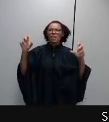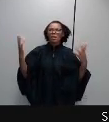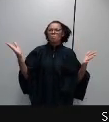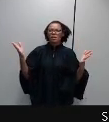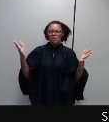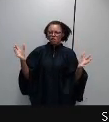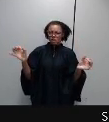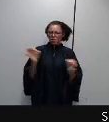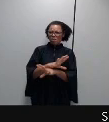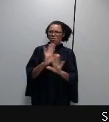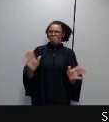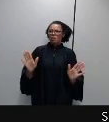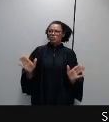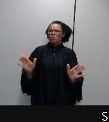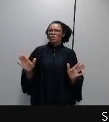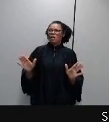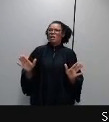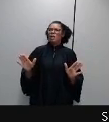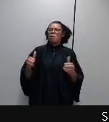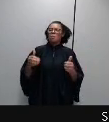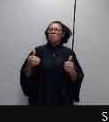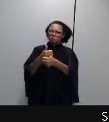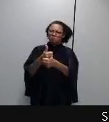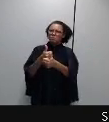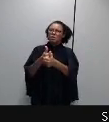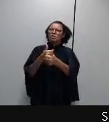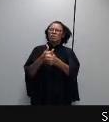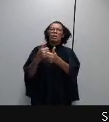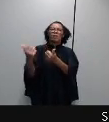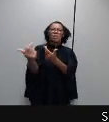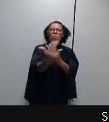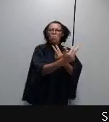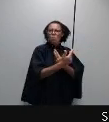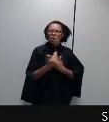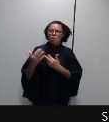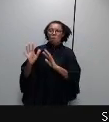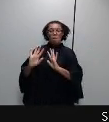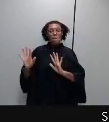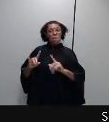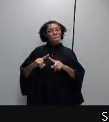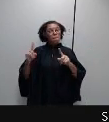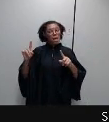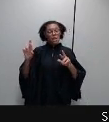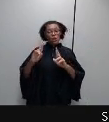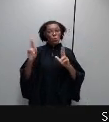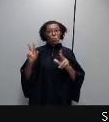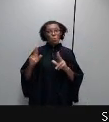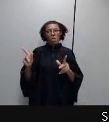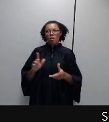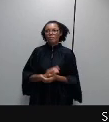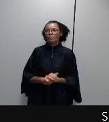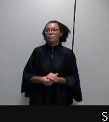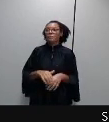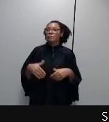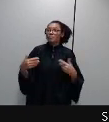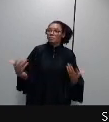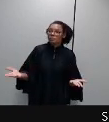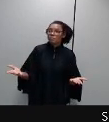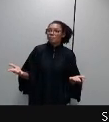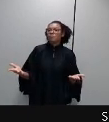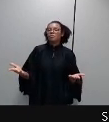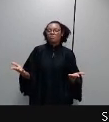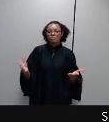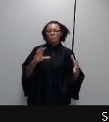pela jurisprudência de forma o nível 1 nível com a mais de fato não é Então nesse nesse nesse contexto